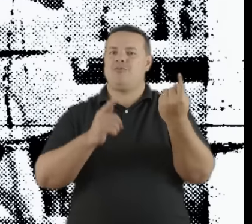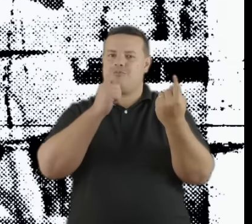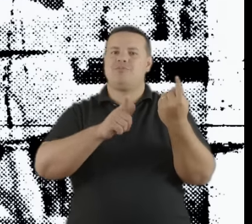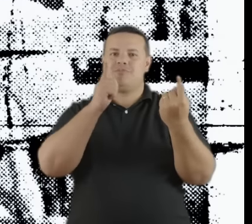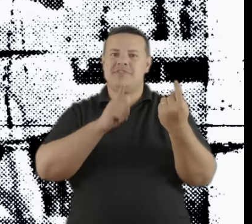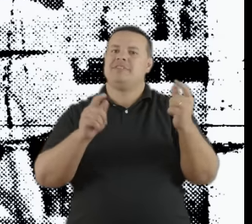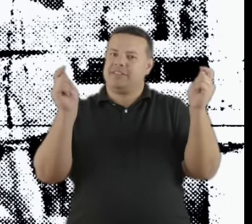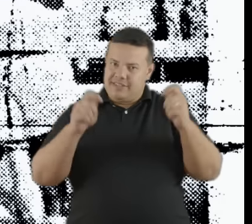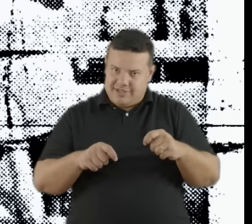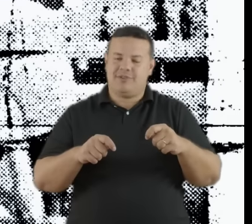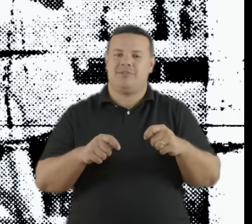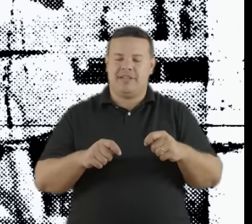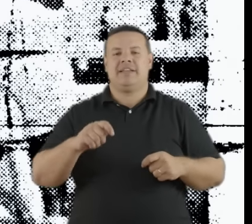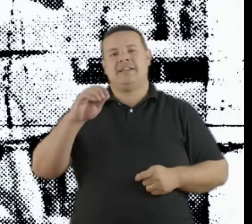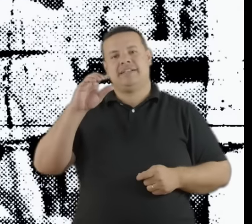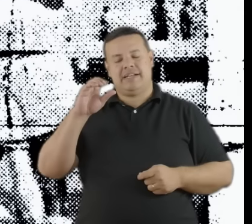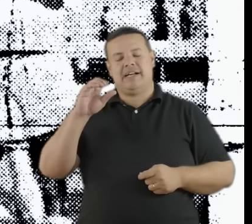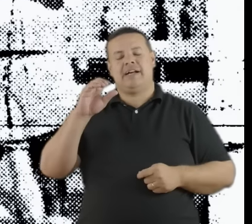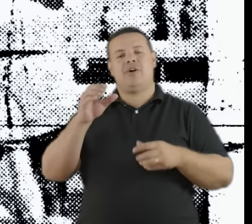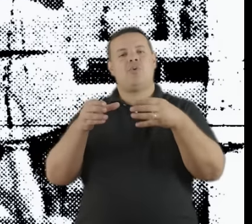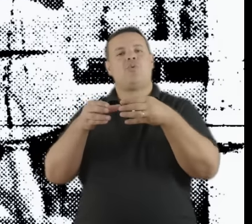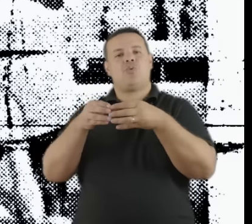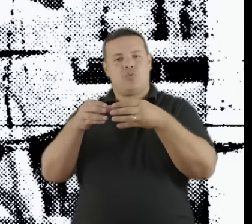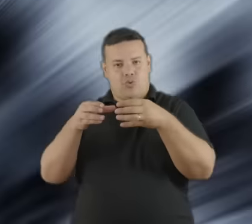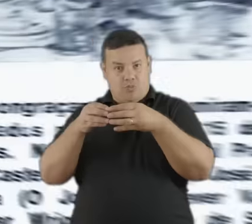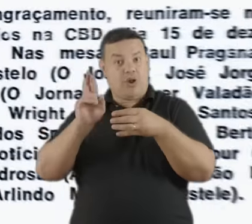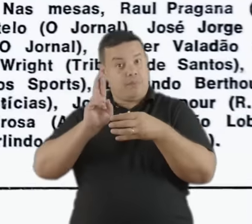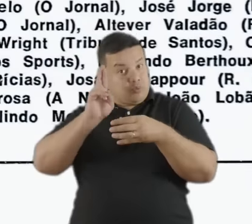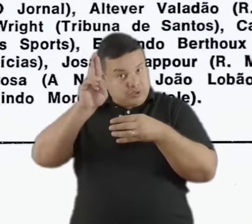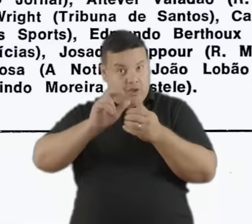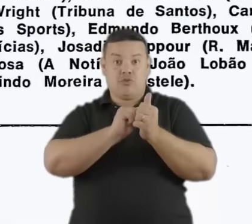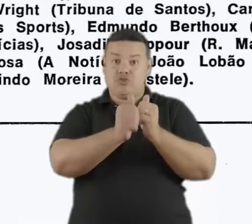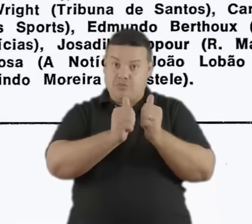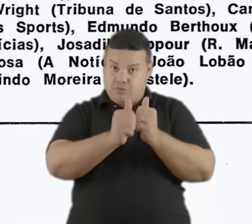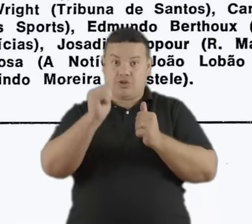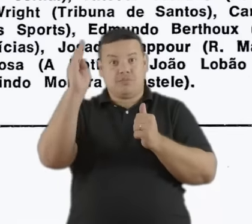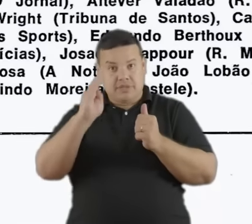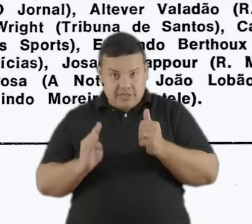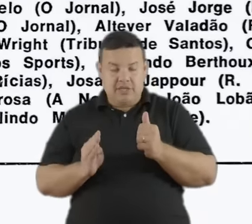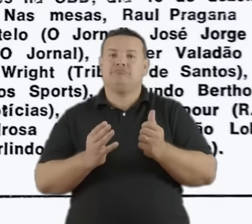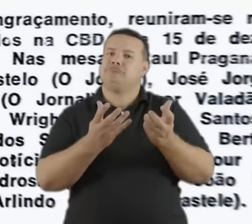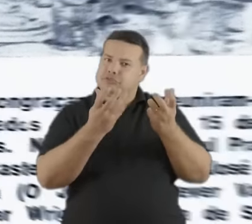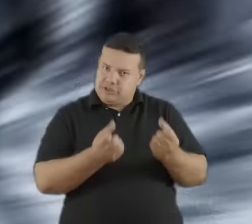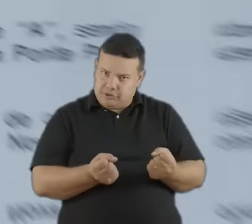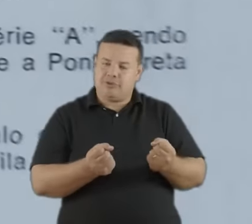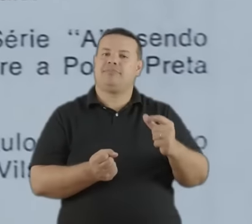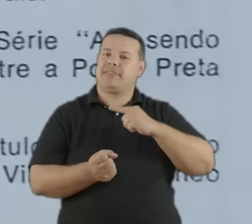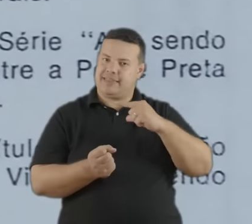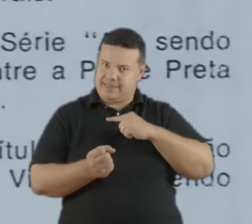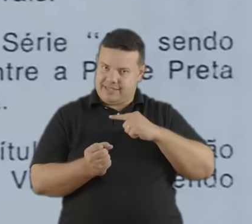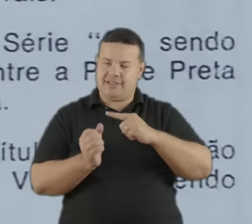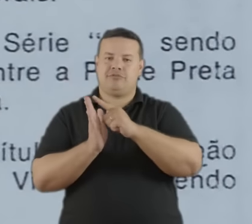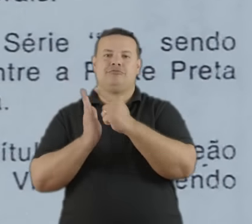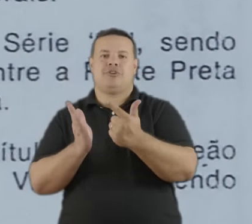A conquista foi reconhecida pela Confederação Brasileira de Desportos em duas oportunidades, através do Boletim Oficial número